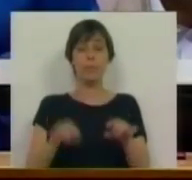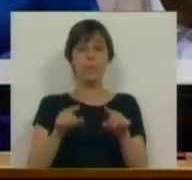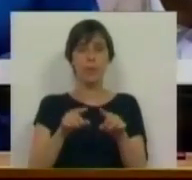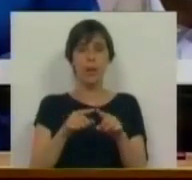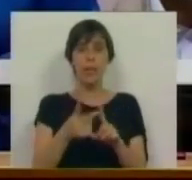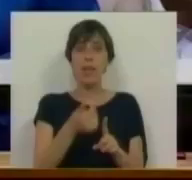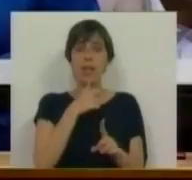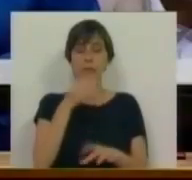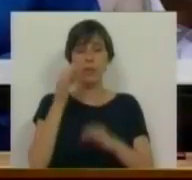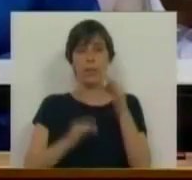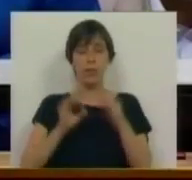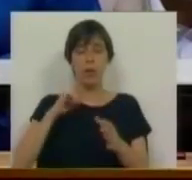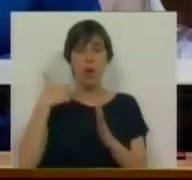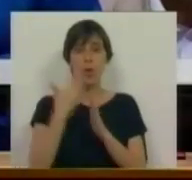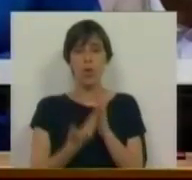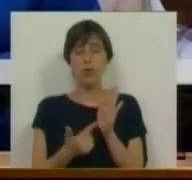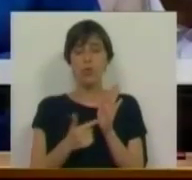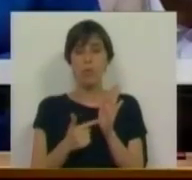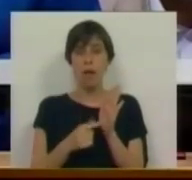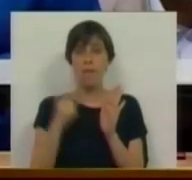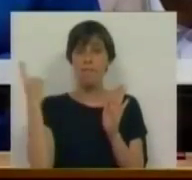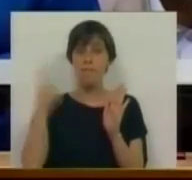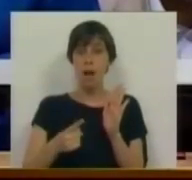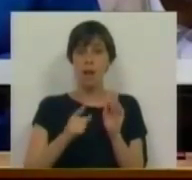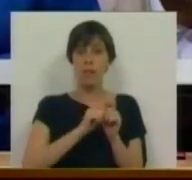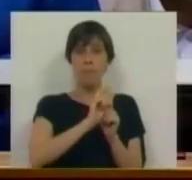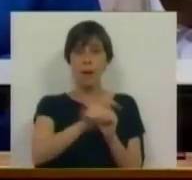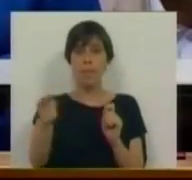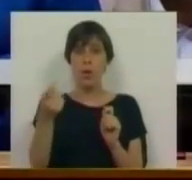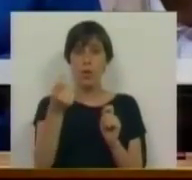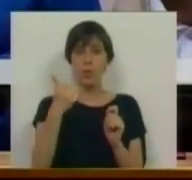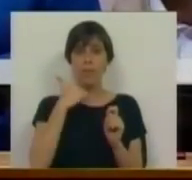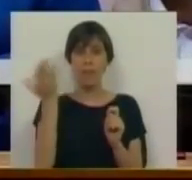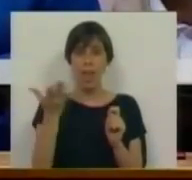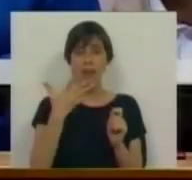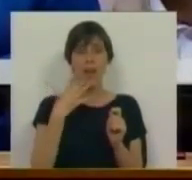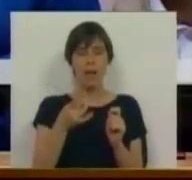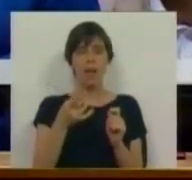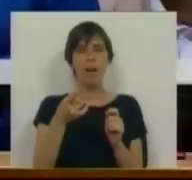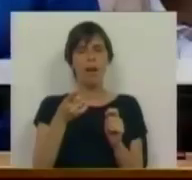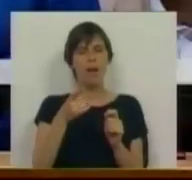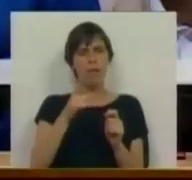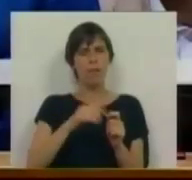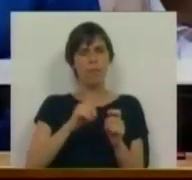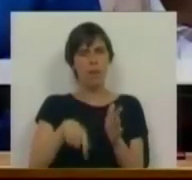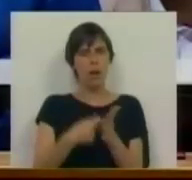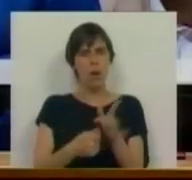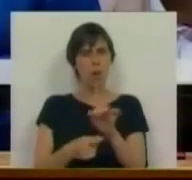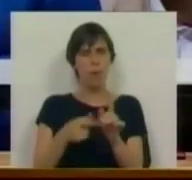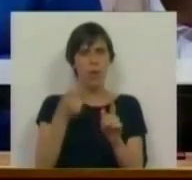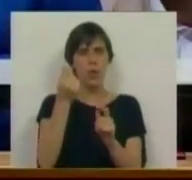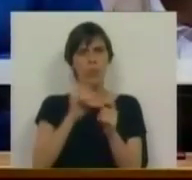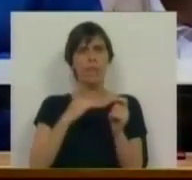a uma decisão do Tribunal Constitucional que mandava pagar os subsídios, o Sr. Primeiro-Ministro não